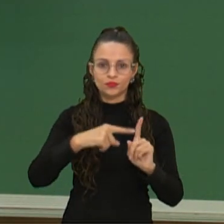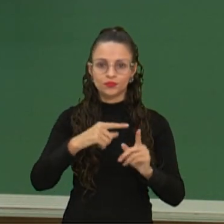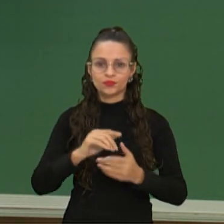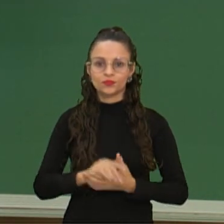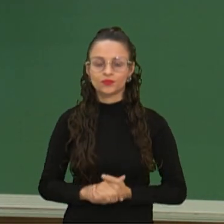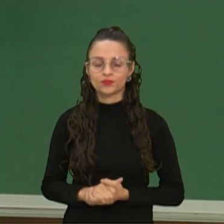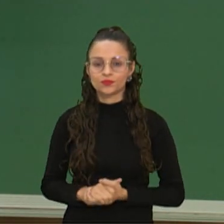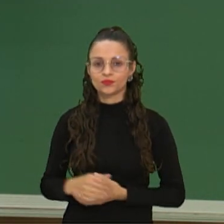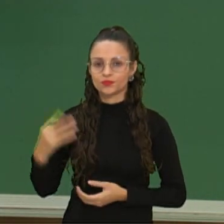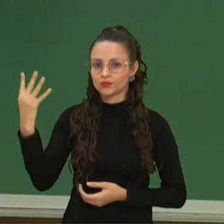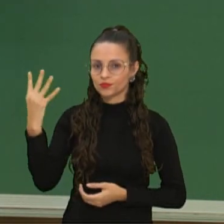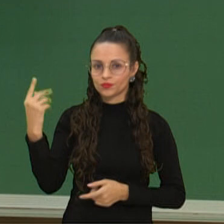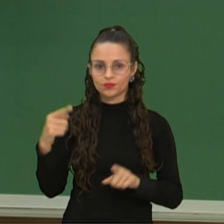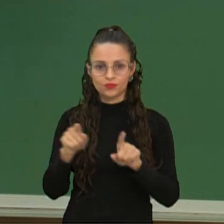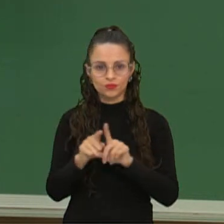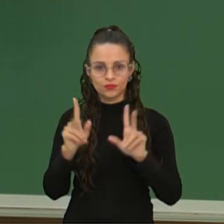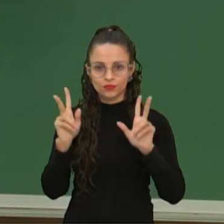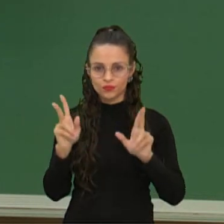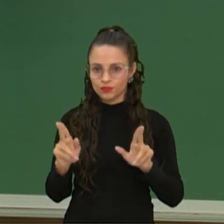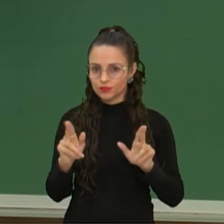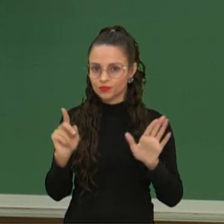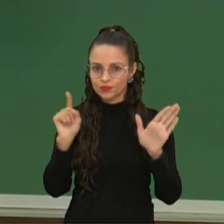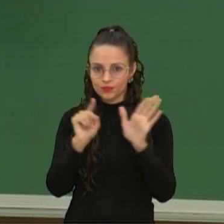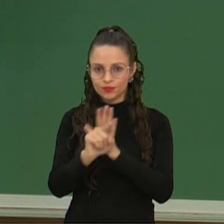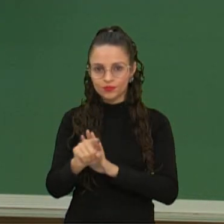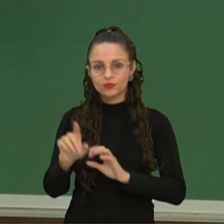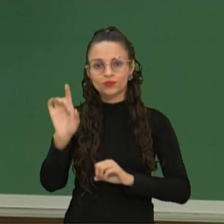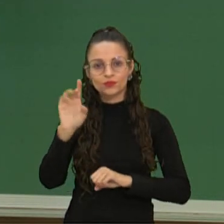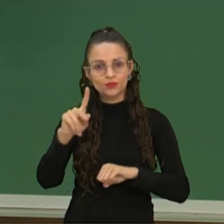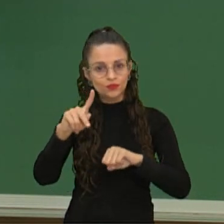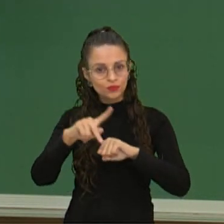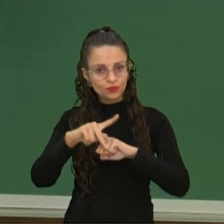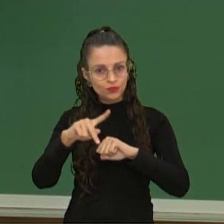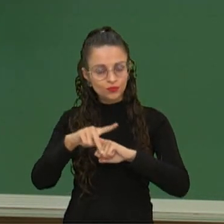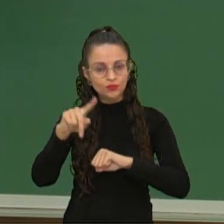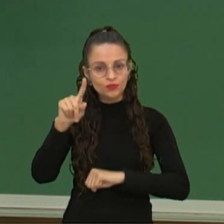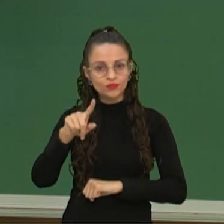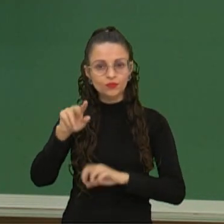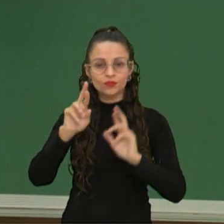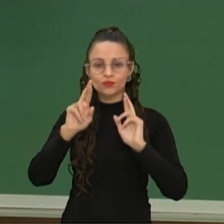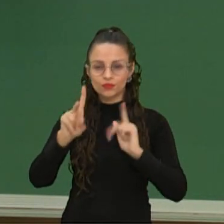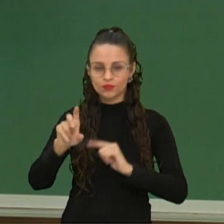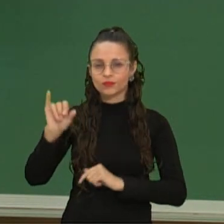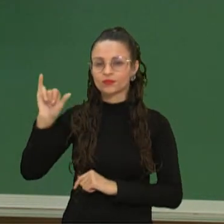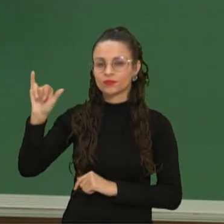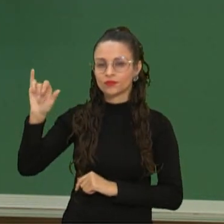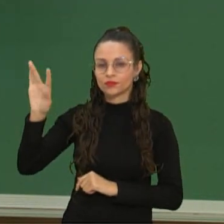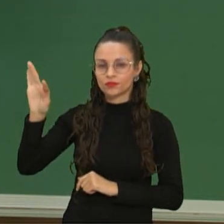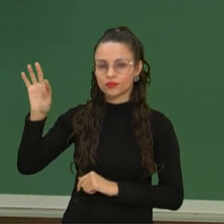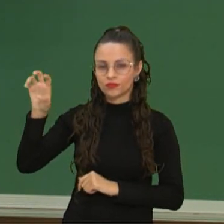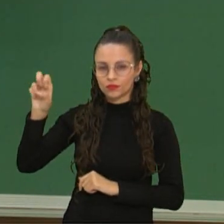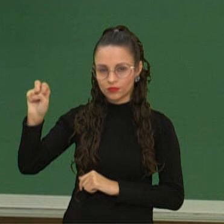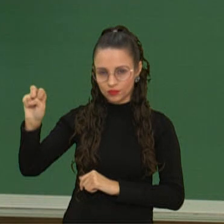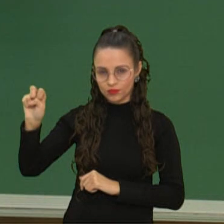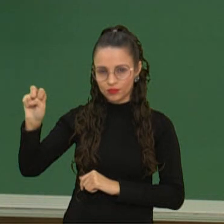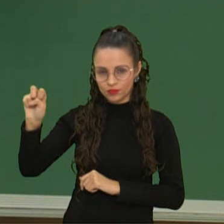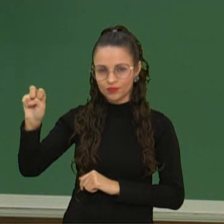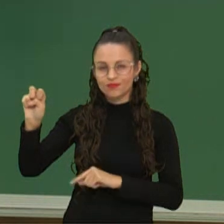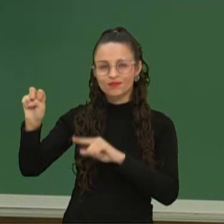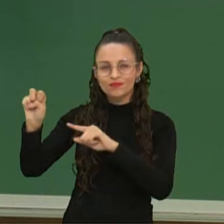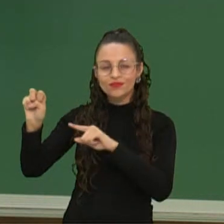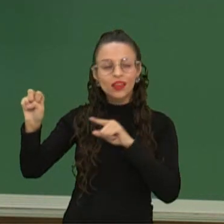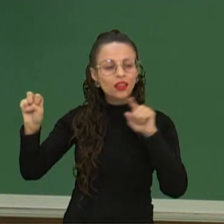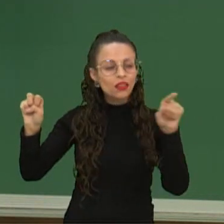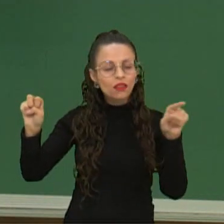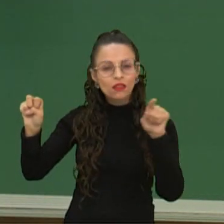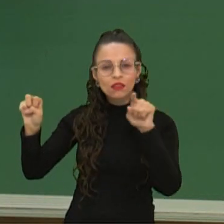número 4 é o mesmo tipo de pergunta, só o pronome que é diferente, é o pronome its, que é um pronome demonstrativo, né? Dele ou dela, que a gente usa para